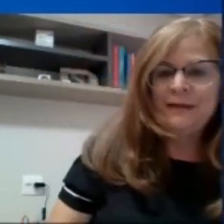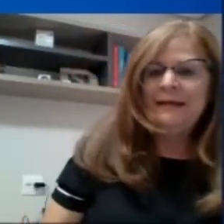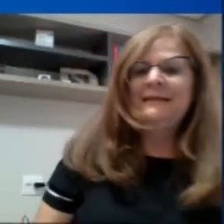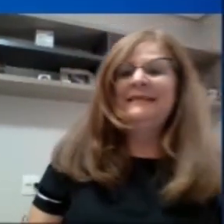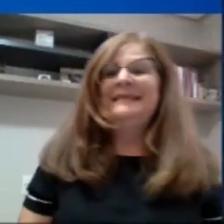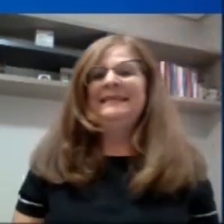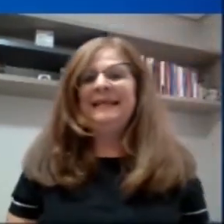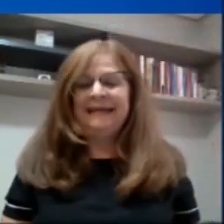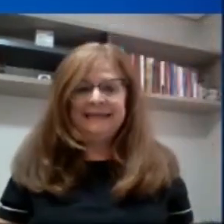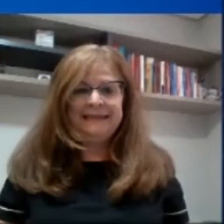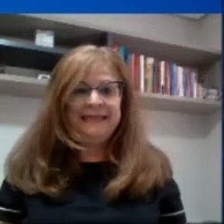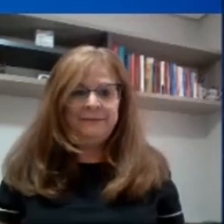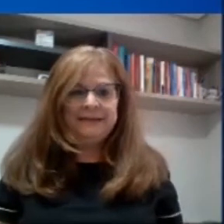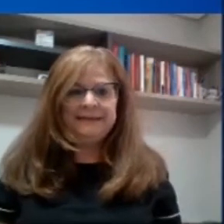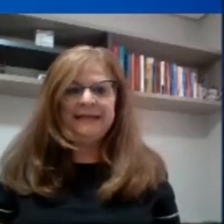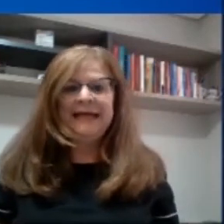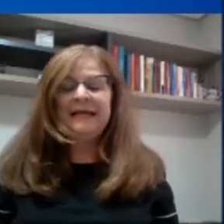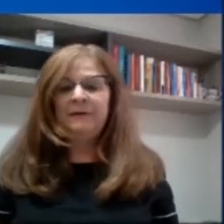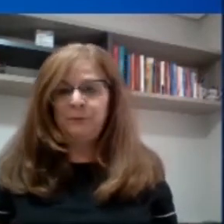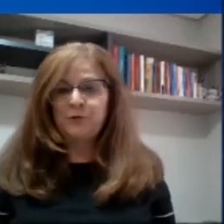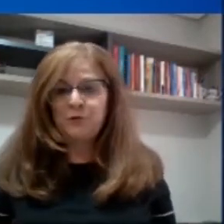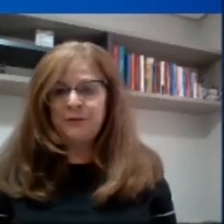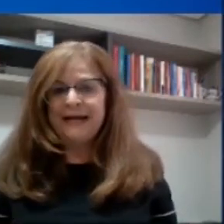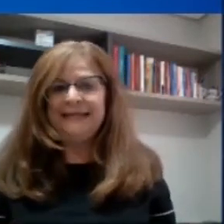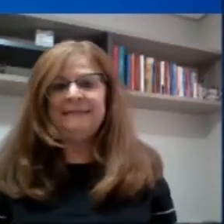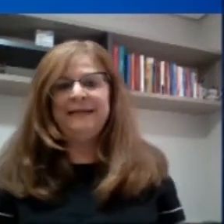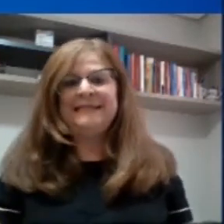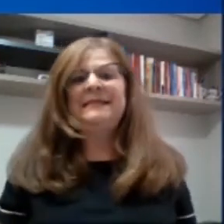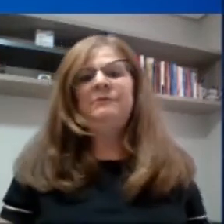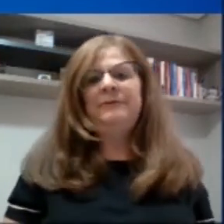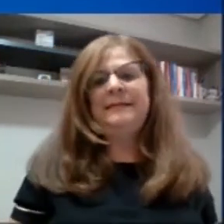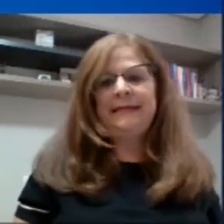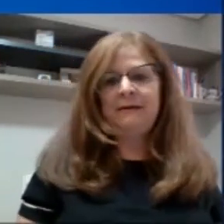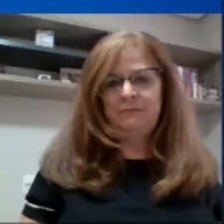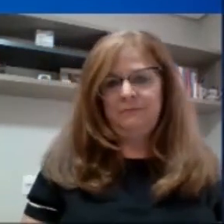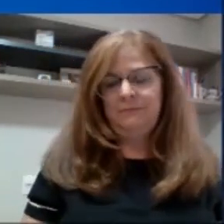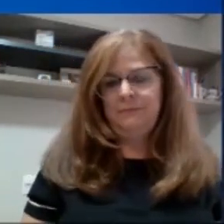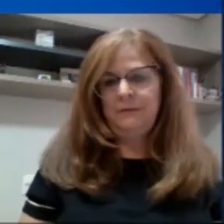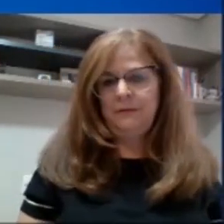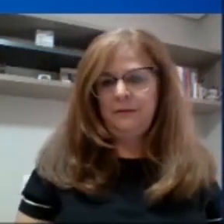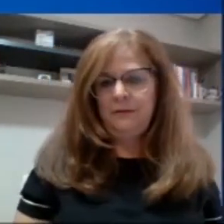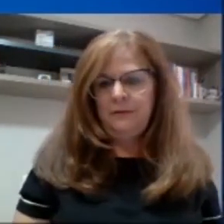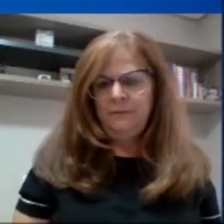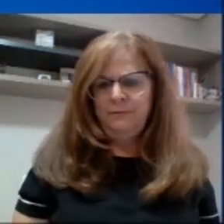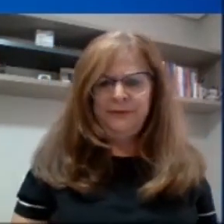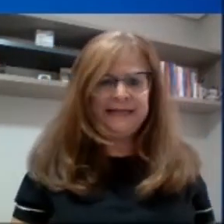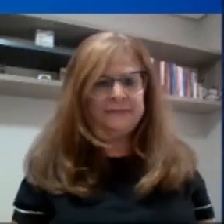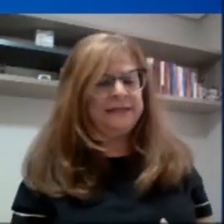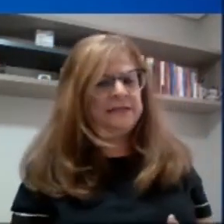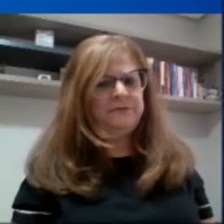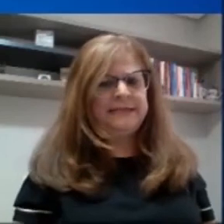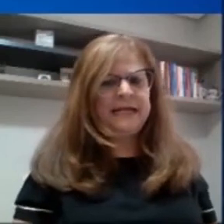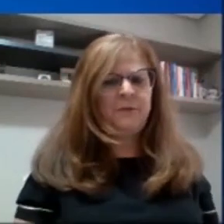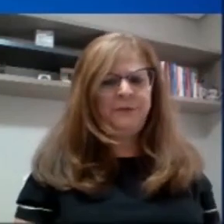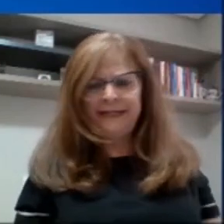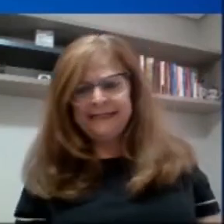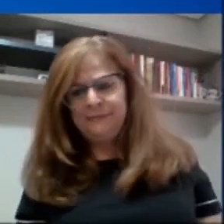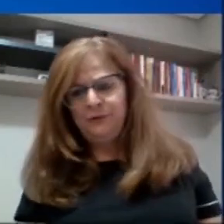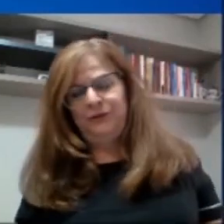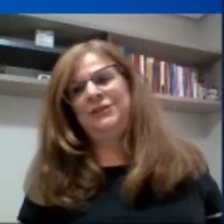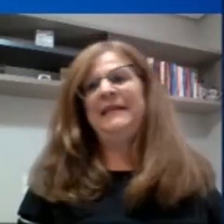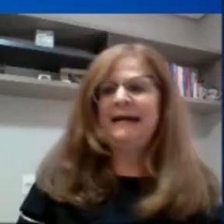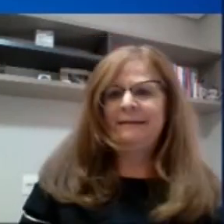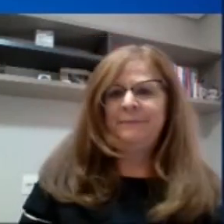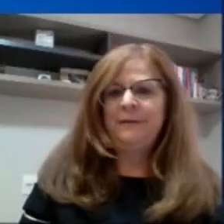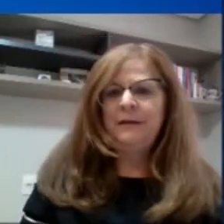gramatical da Libras, ela possui a expressão facial. Por que expressão facial? Por que esse